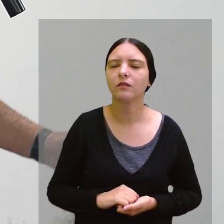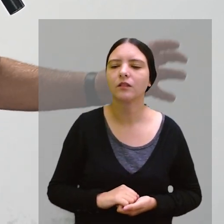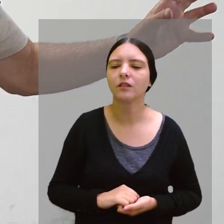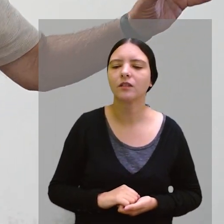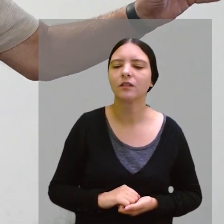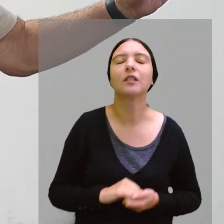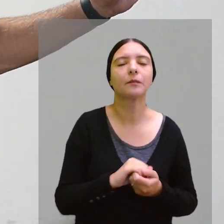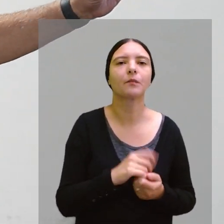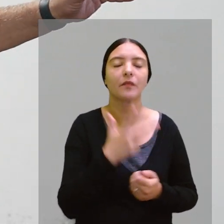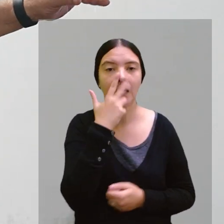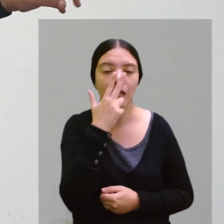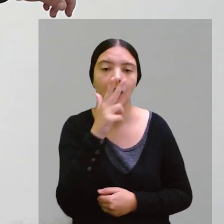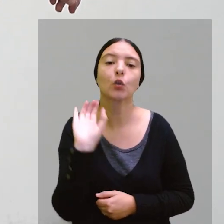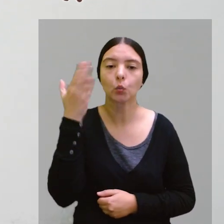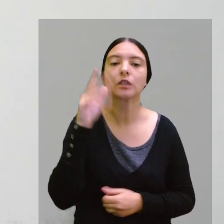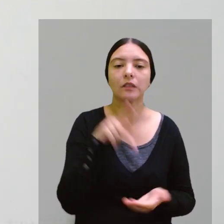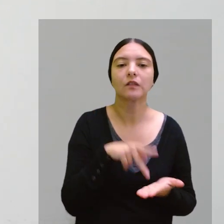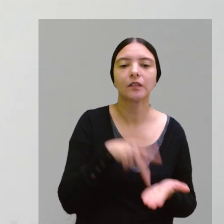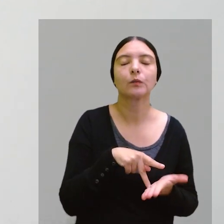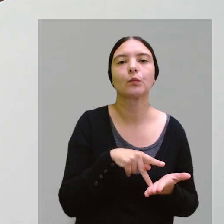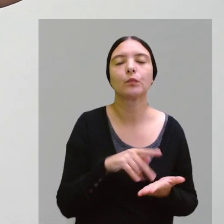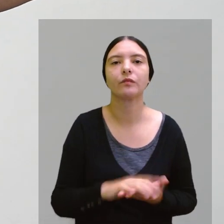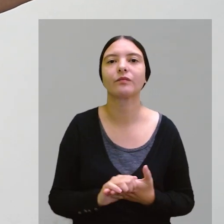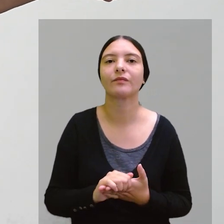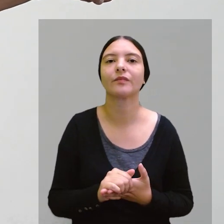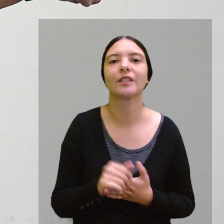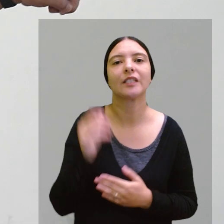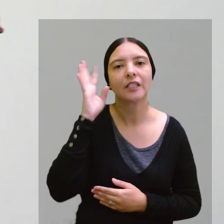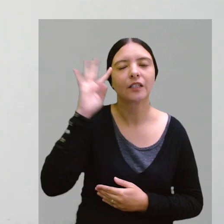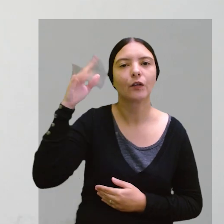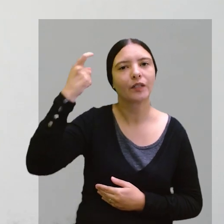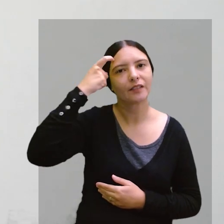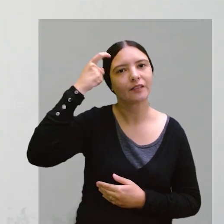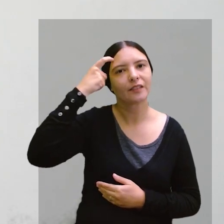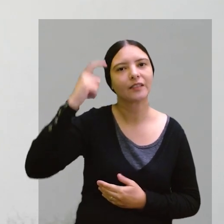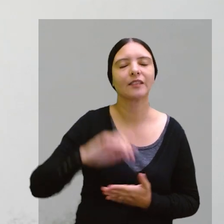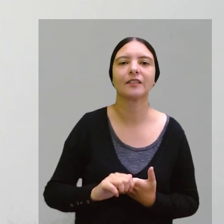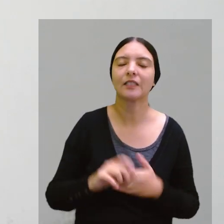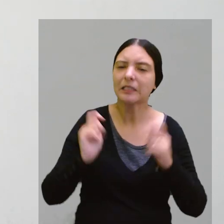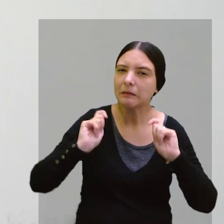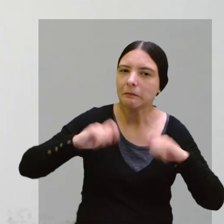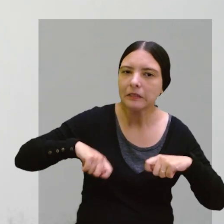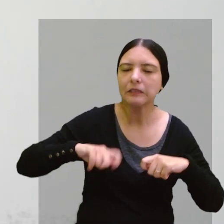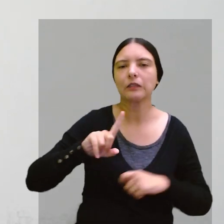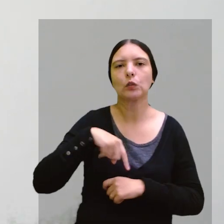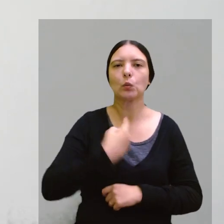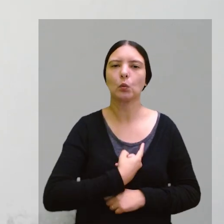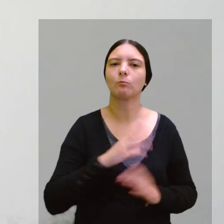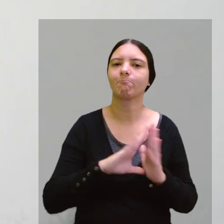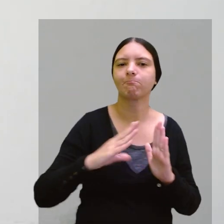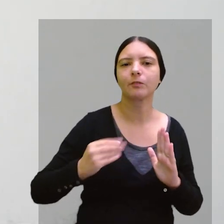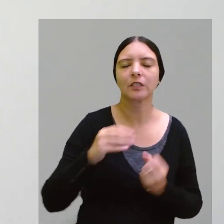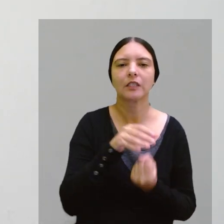Ele acha que está realmente acontecendo. Isso se chama teoria da mente. é a nossa capacidade de criar